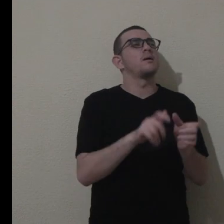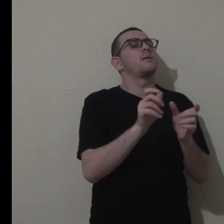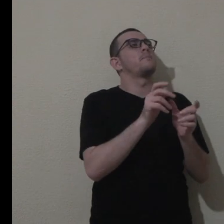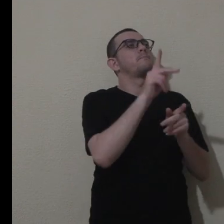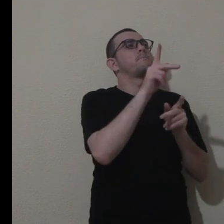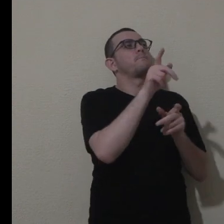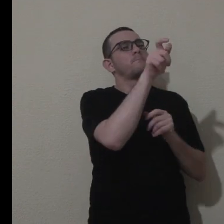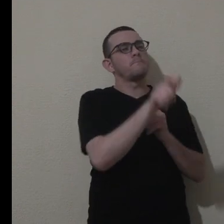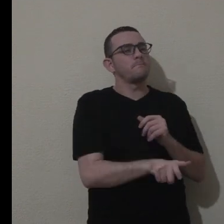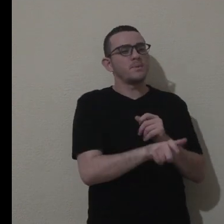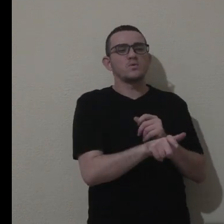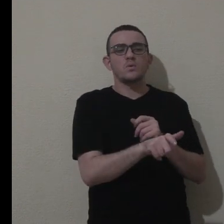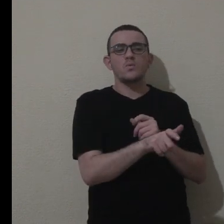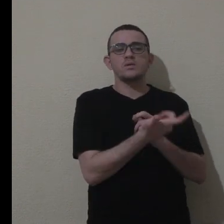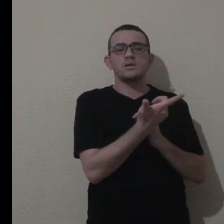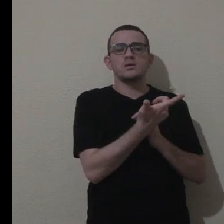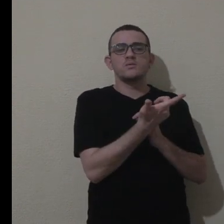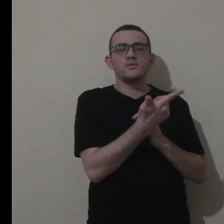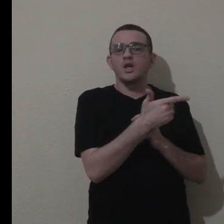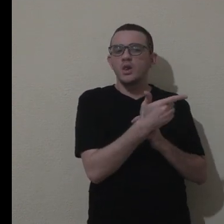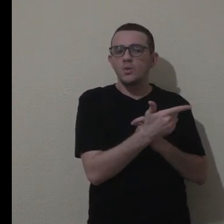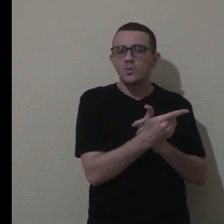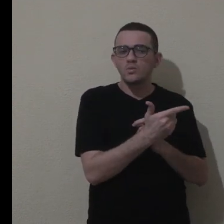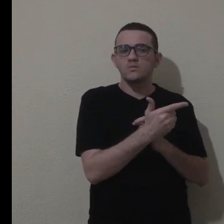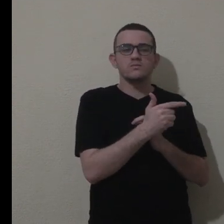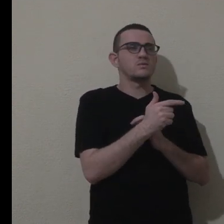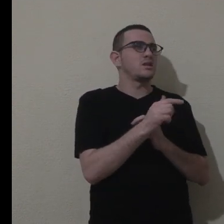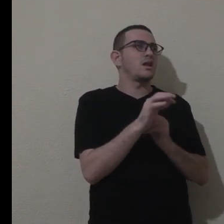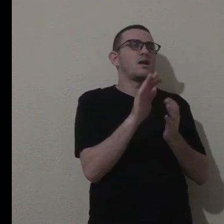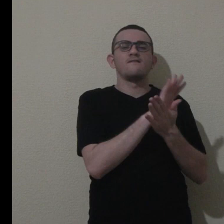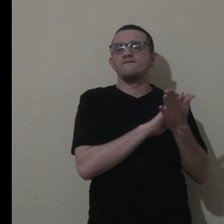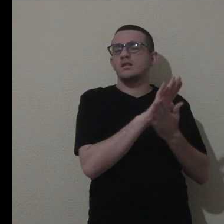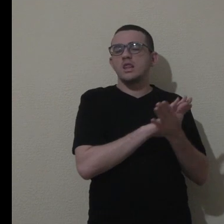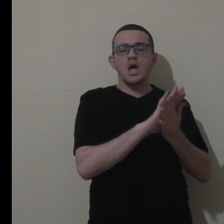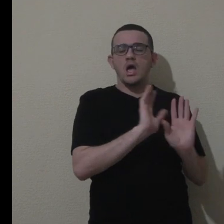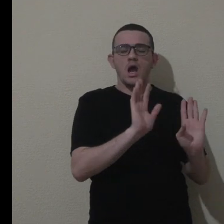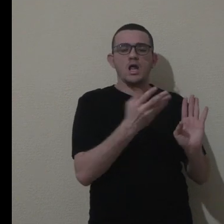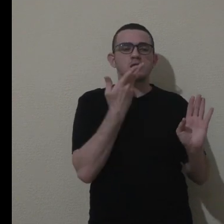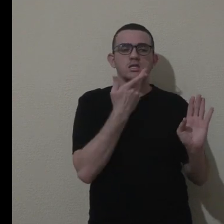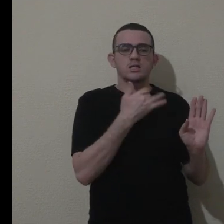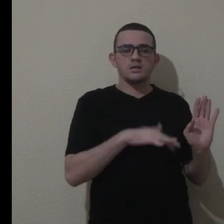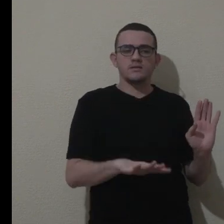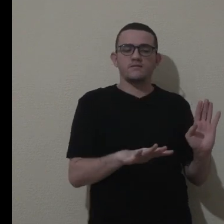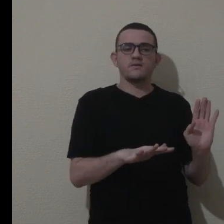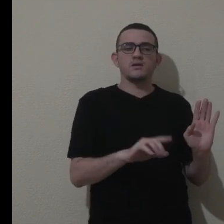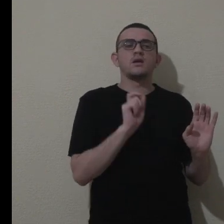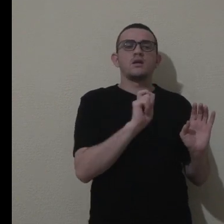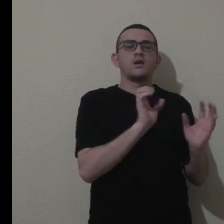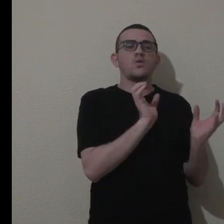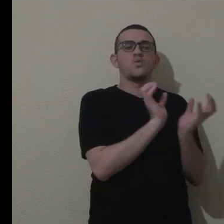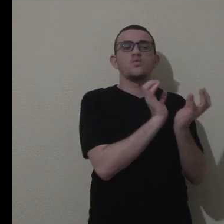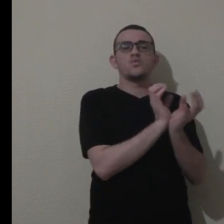pessoas que não tiveram nenhum efeito adverso na infância, né? Que é o